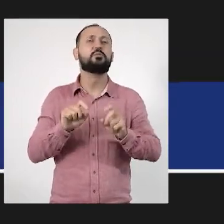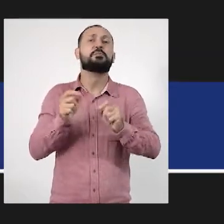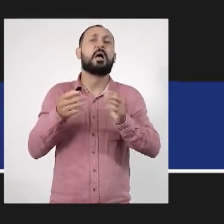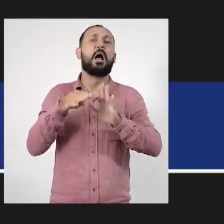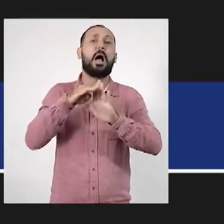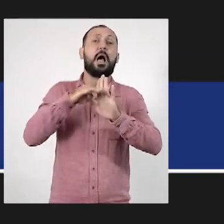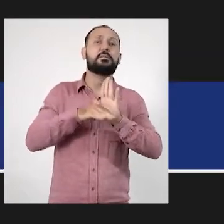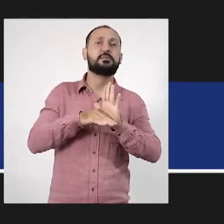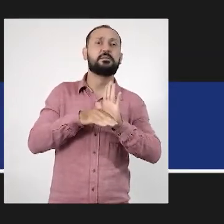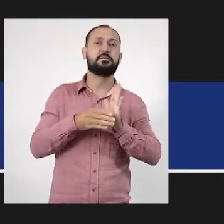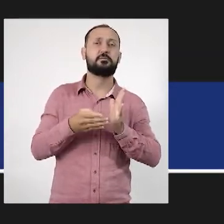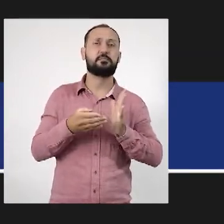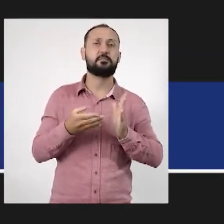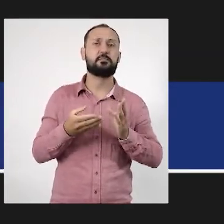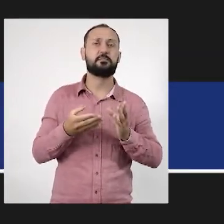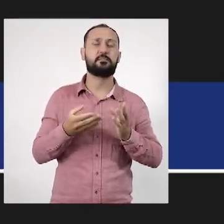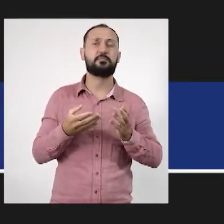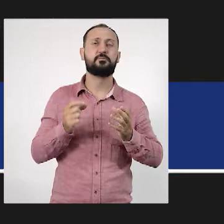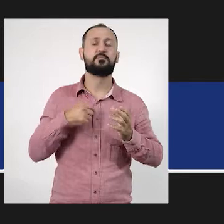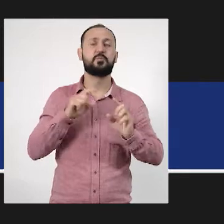a respeito das ações